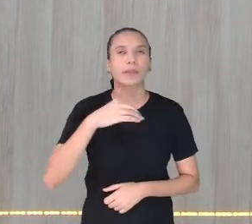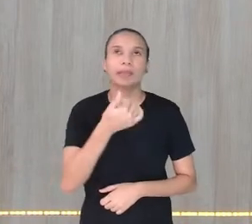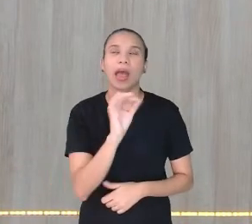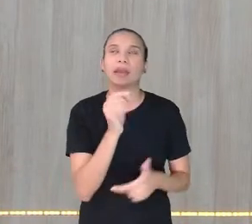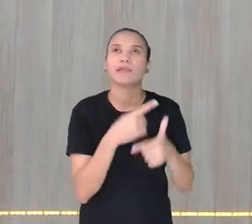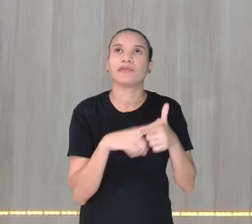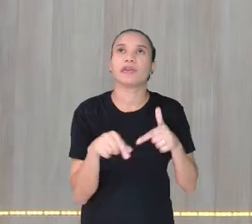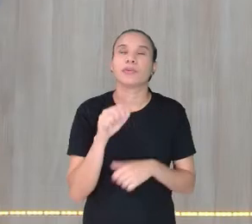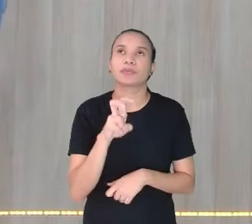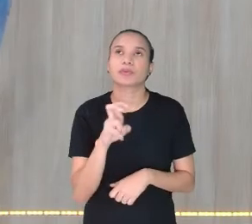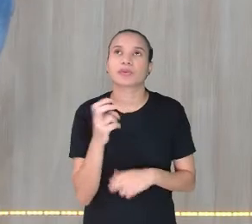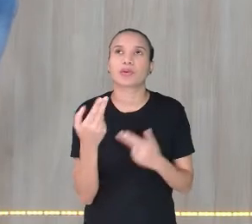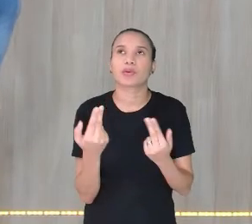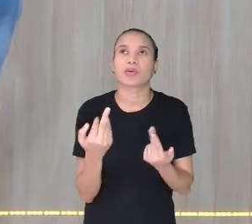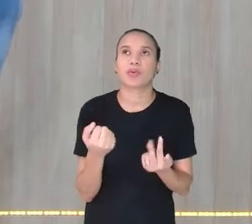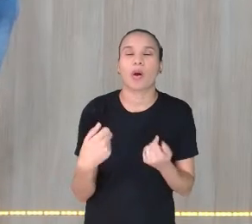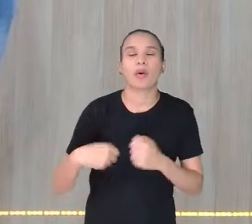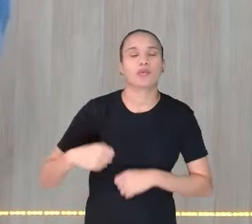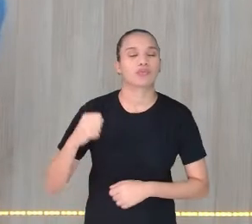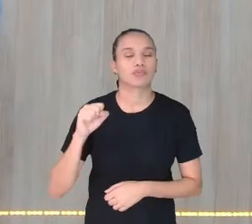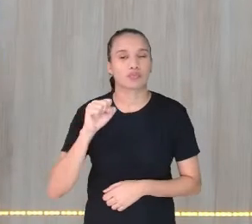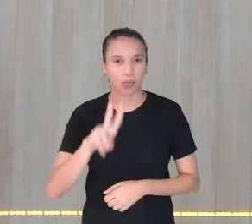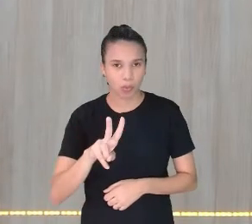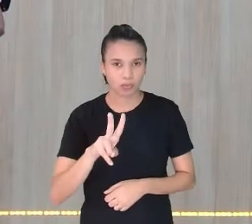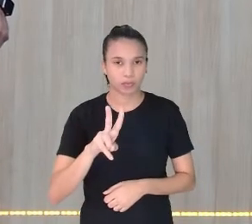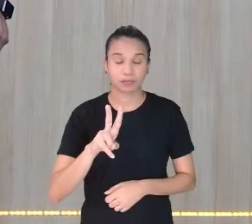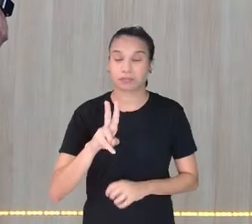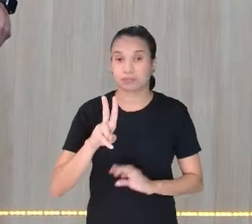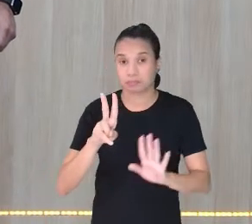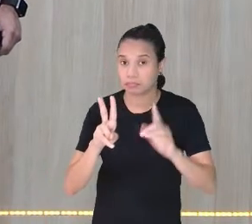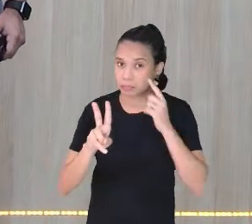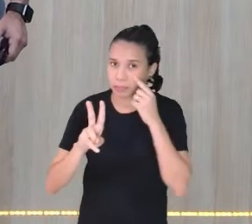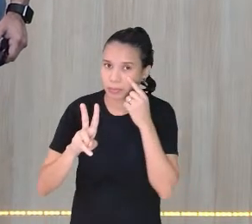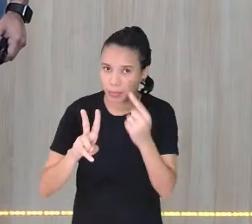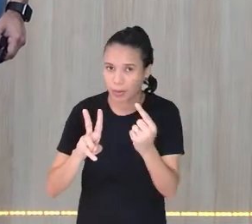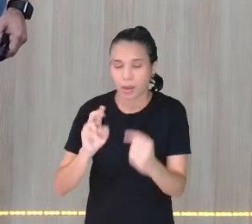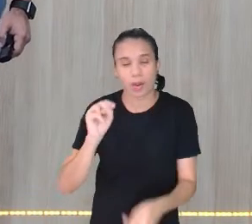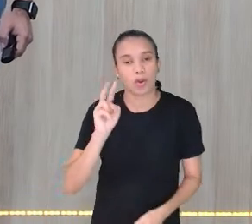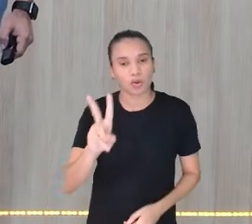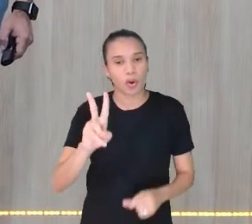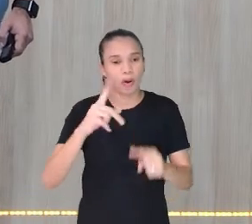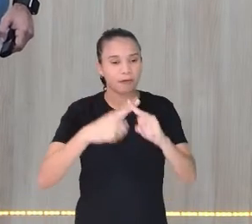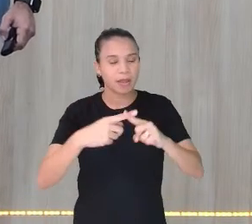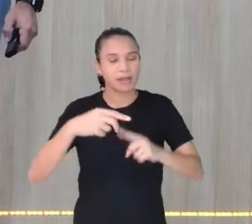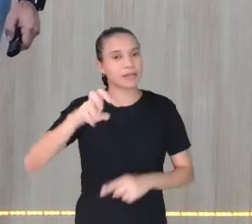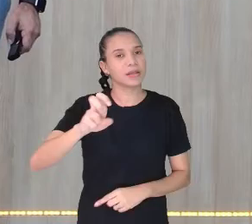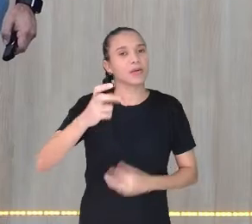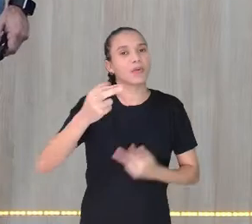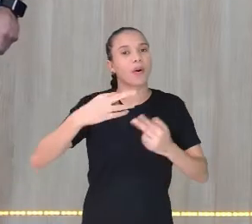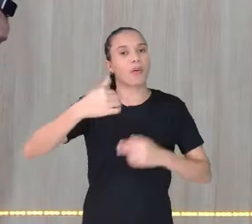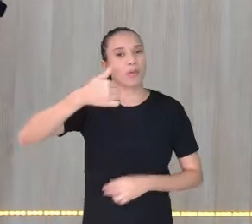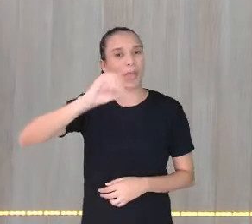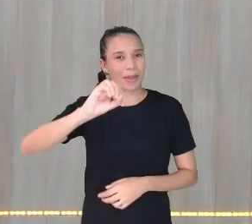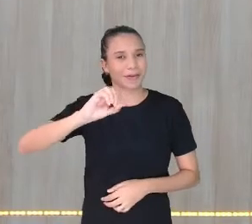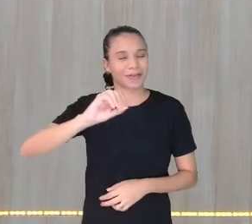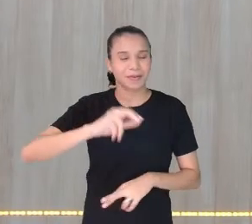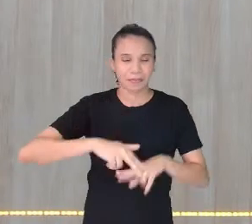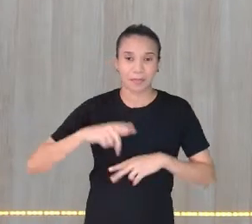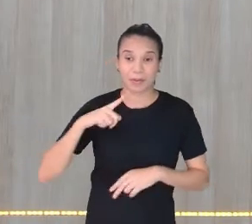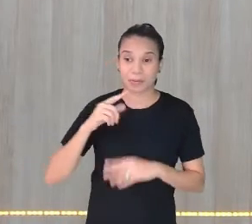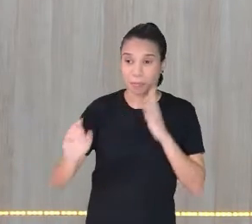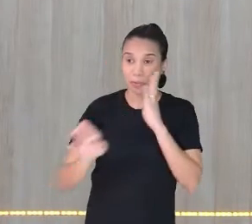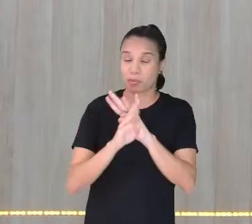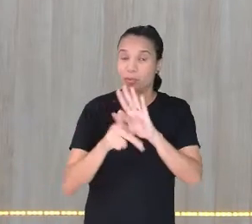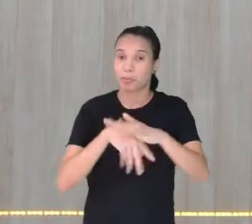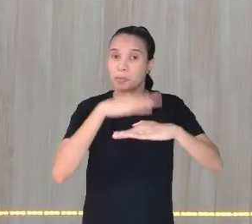dividido por 5 é igual a 2. Então, 2 vezes 5 é igual a 10. E para eu encontrar